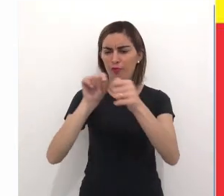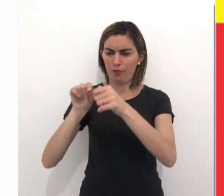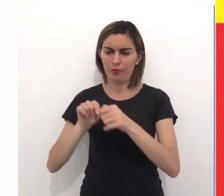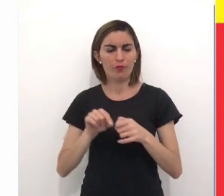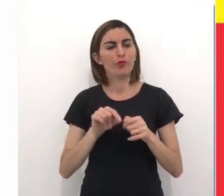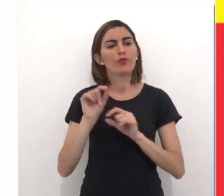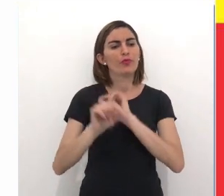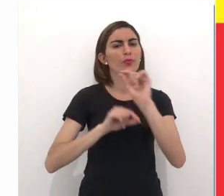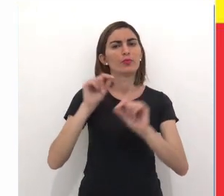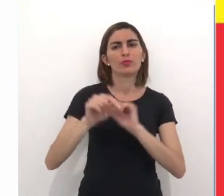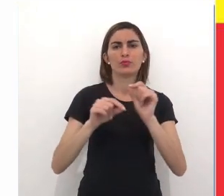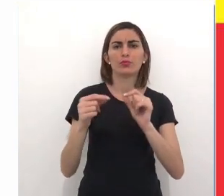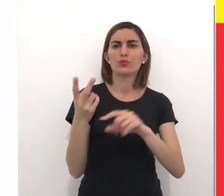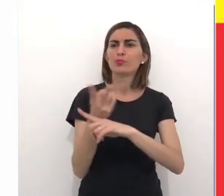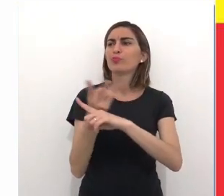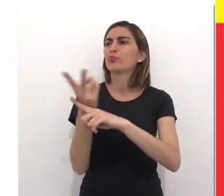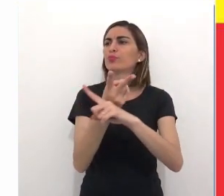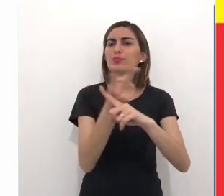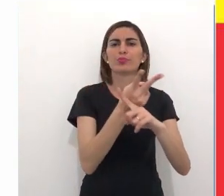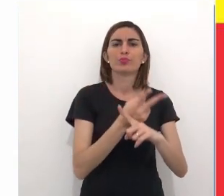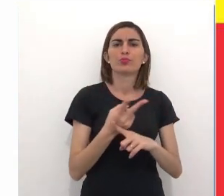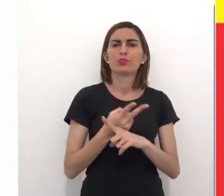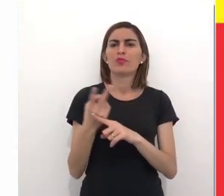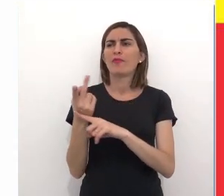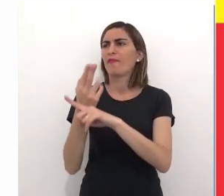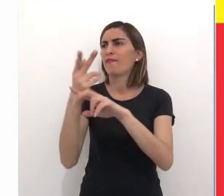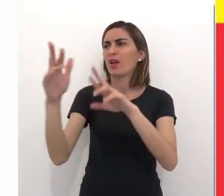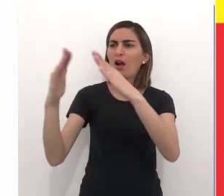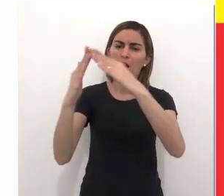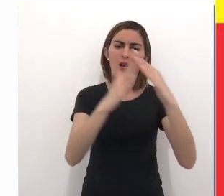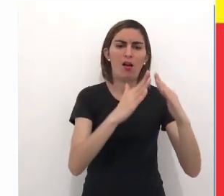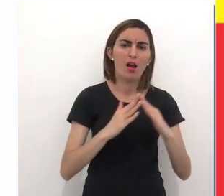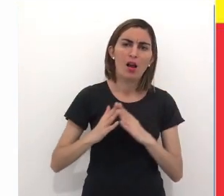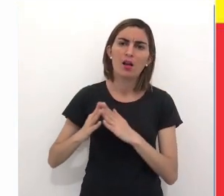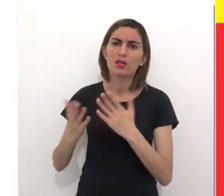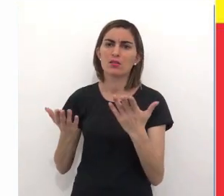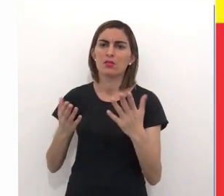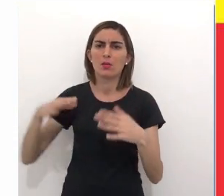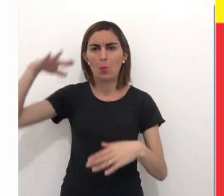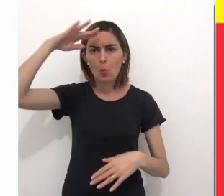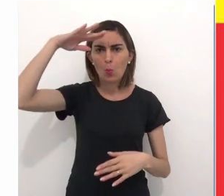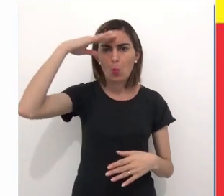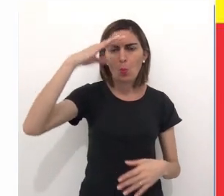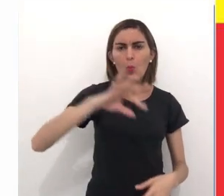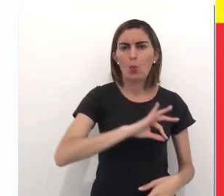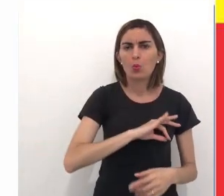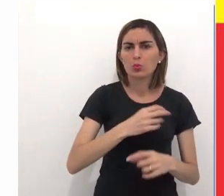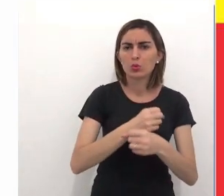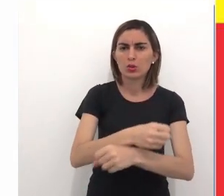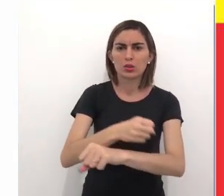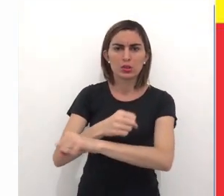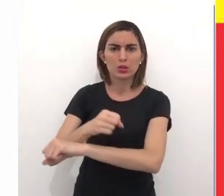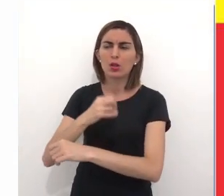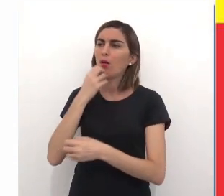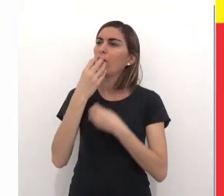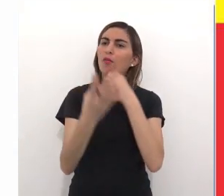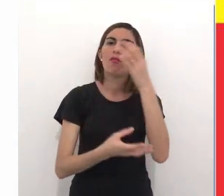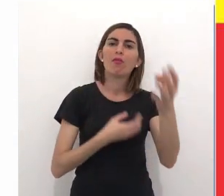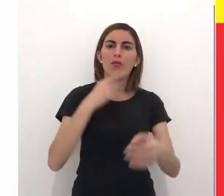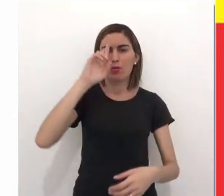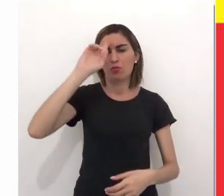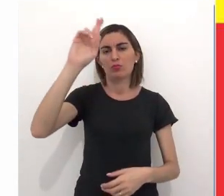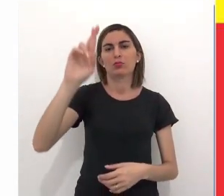foram feitas o quê? Buscas, várias buscas, nas casas, por escoltas. Escravos denunciaram